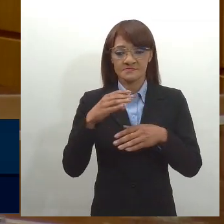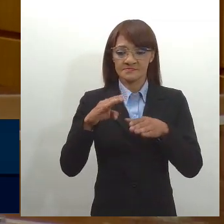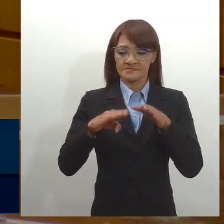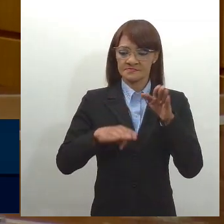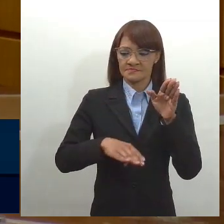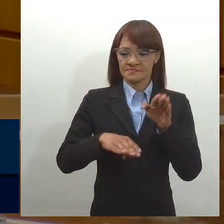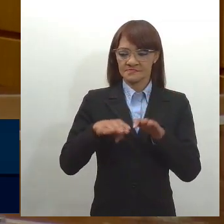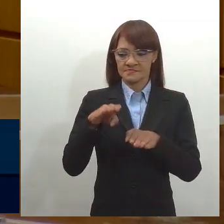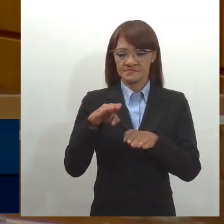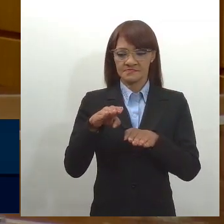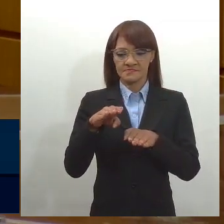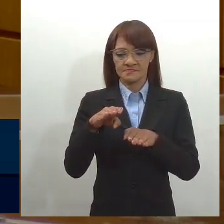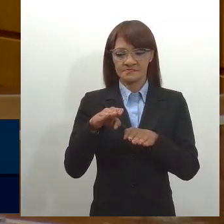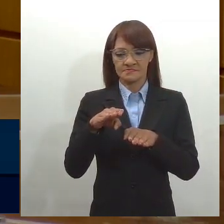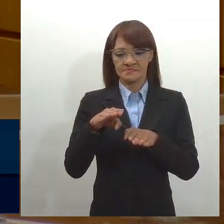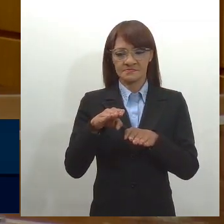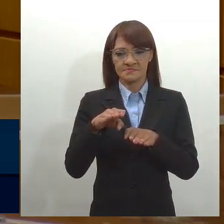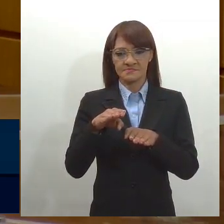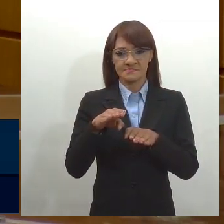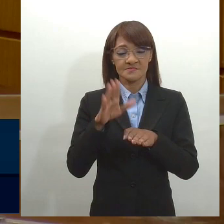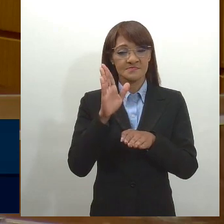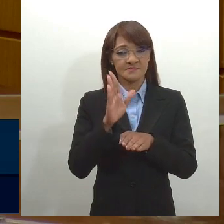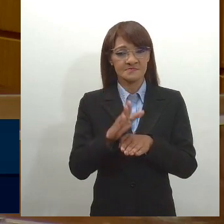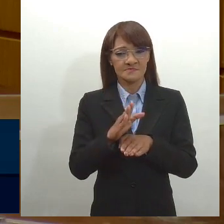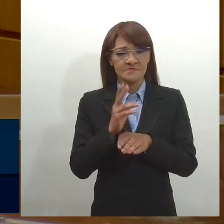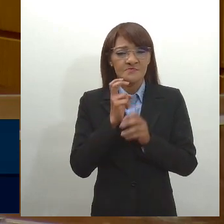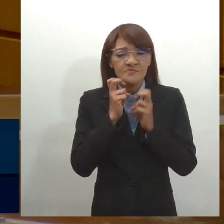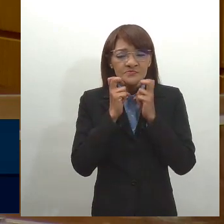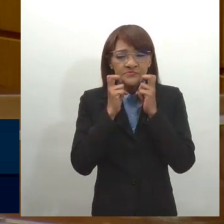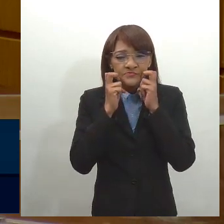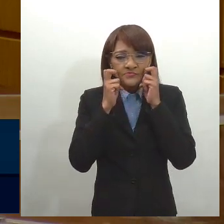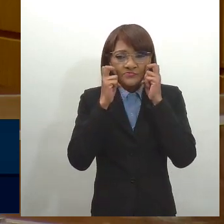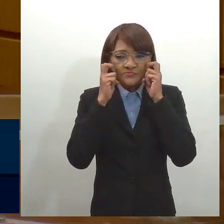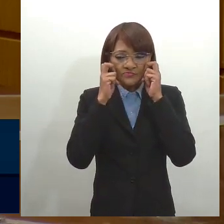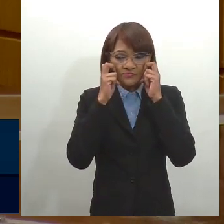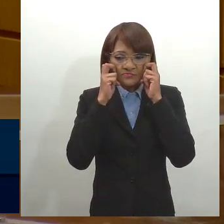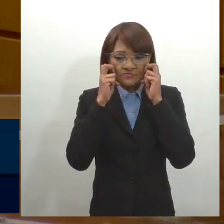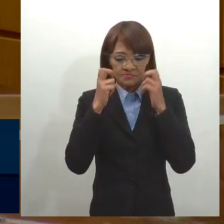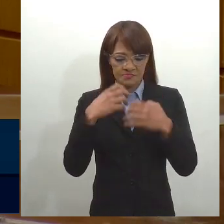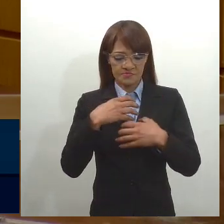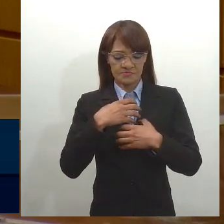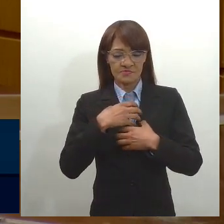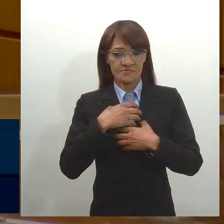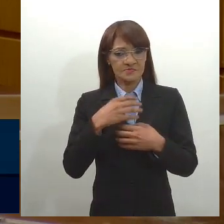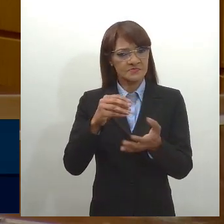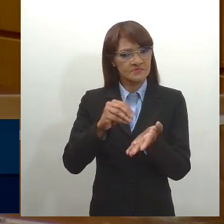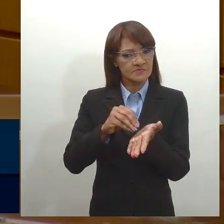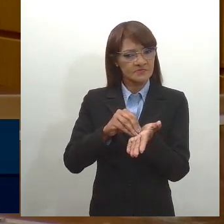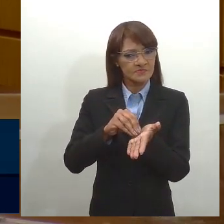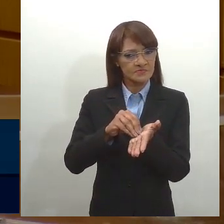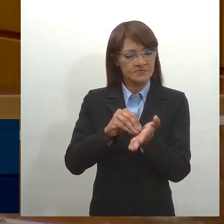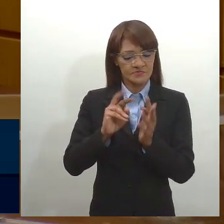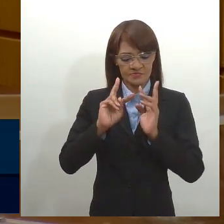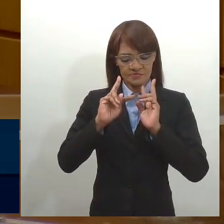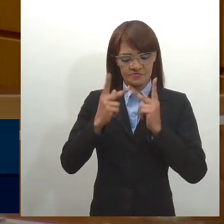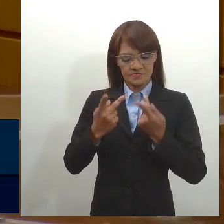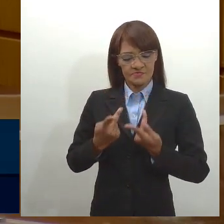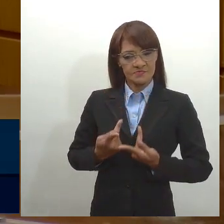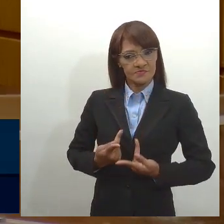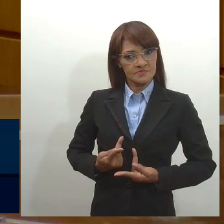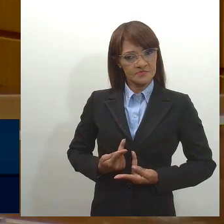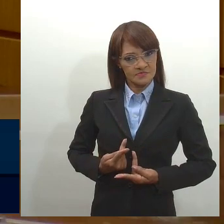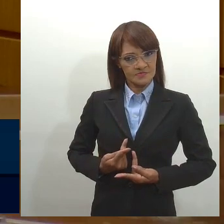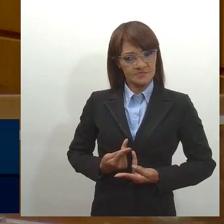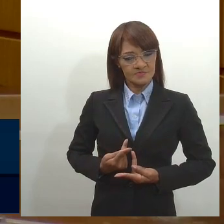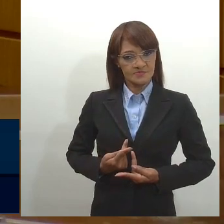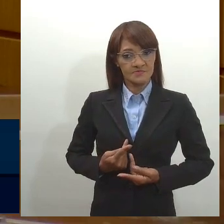sorriso porque se sentiam que algo faltava no ser humano. E vem a nossa prefeita e